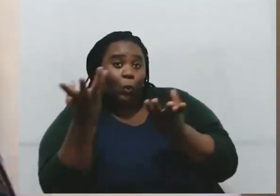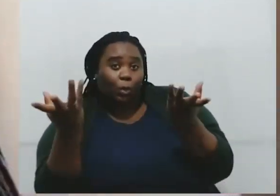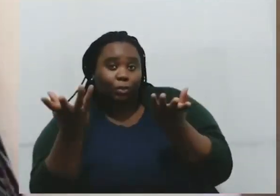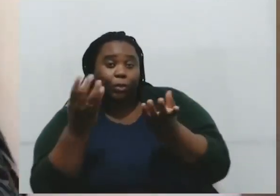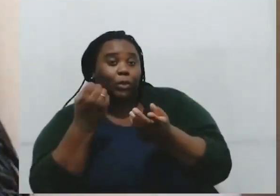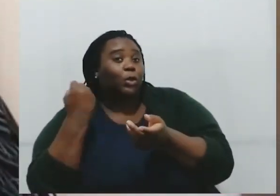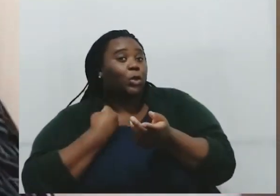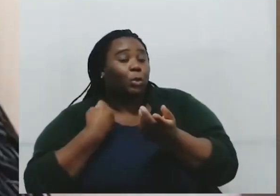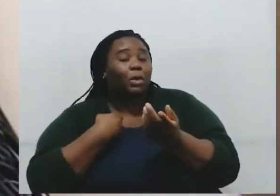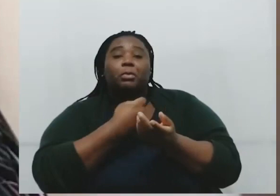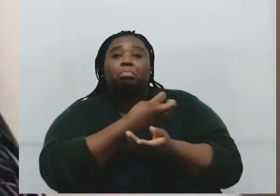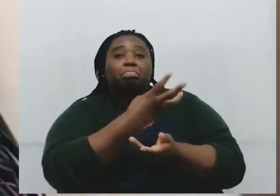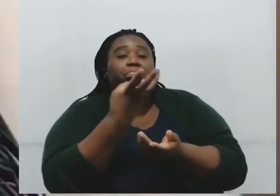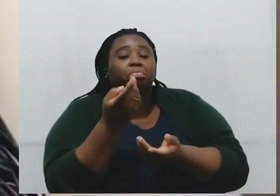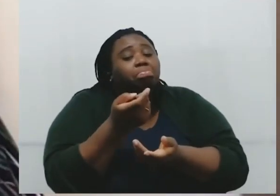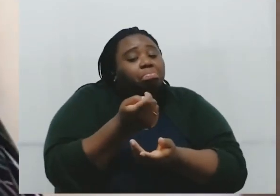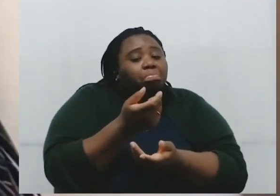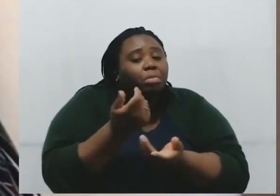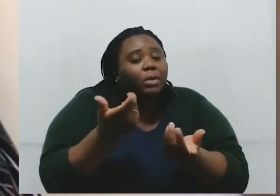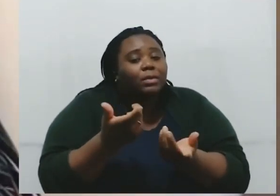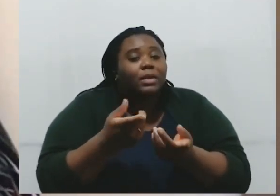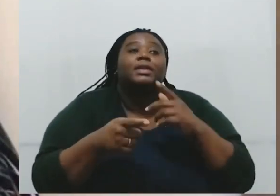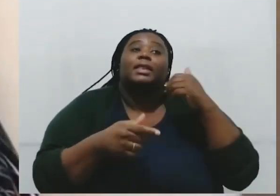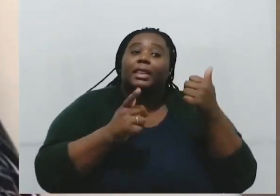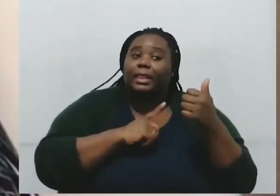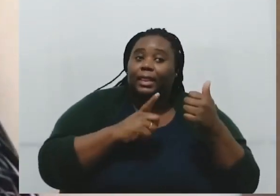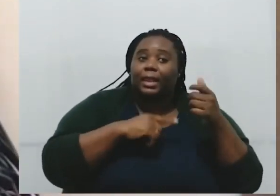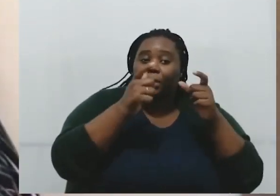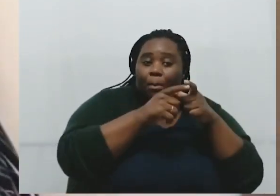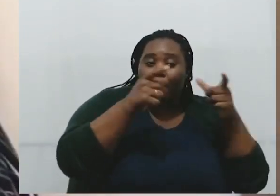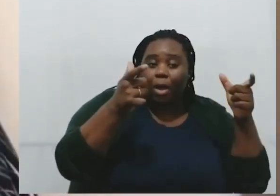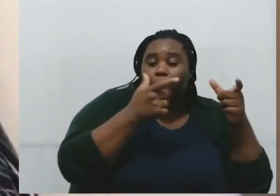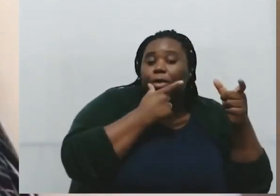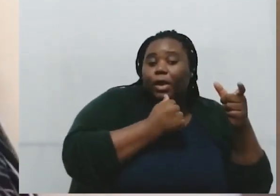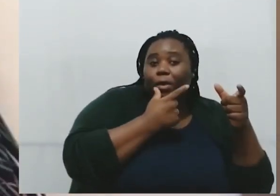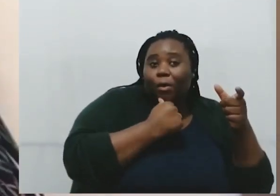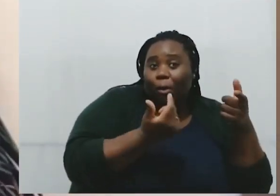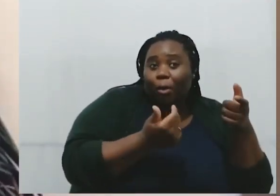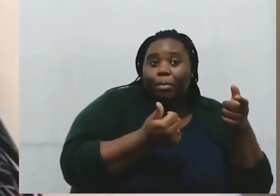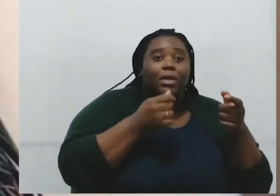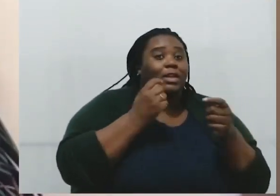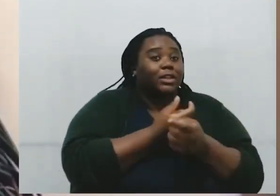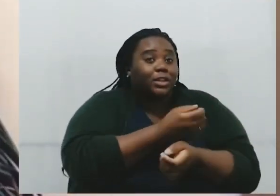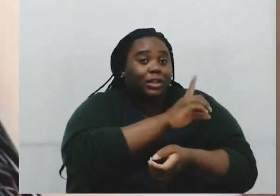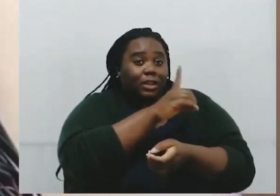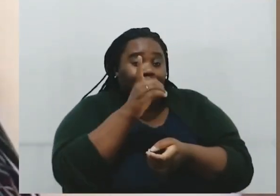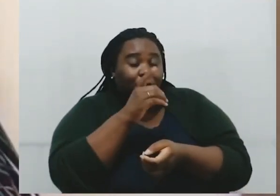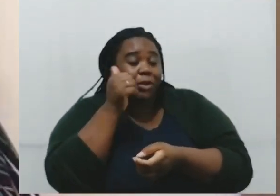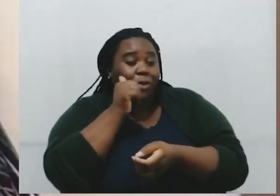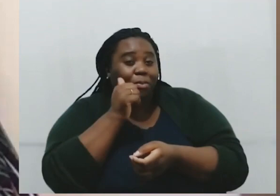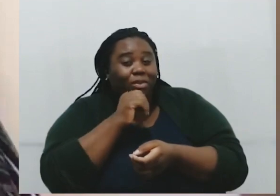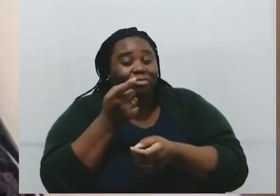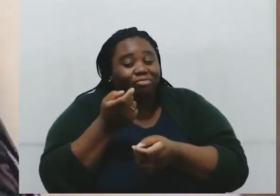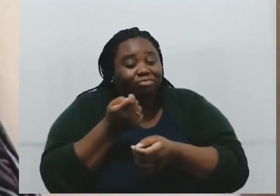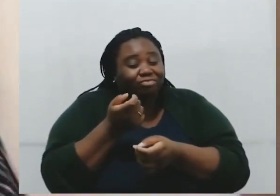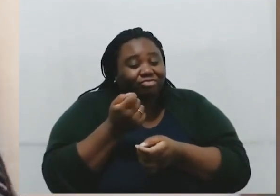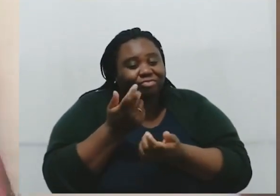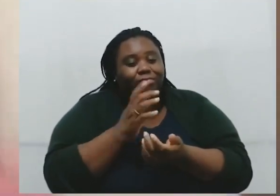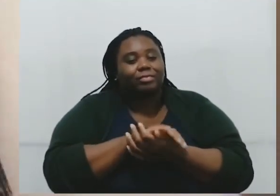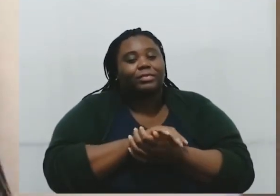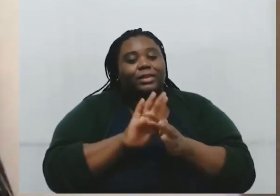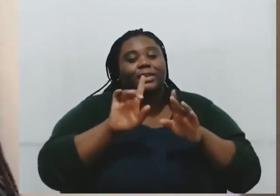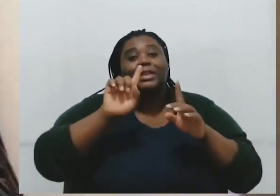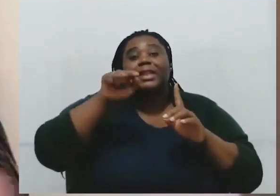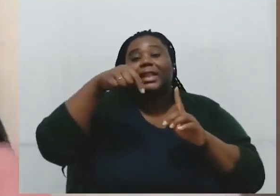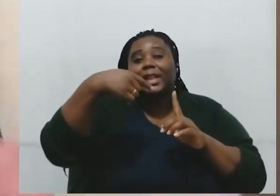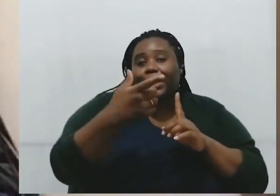tem muita referência. E aí vem a questão da maternidade também, que eu acho que veio um momento assim, da minha